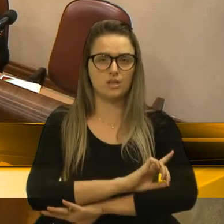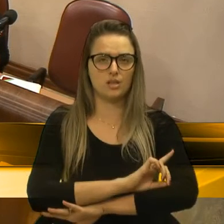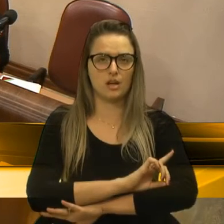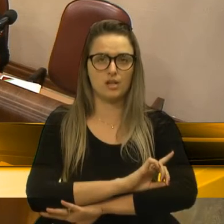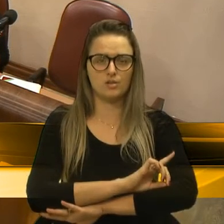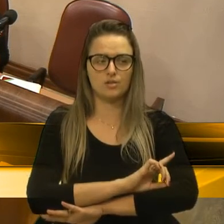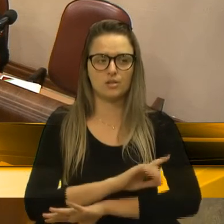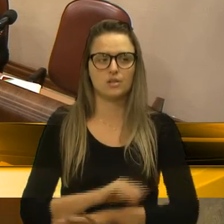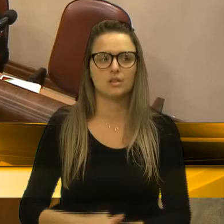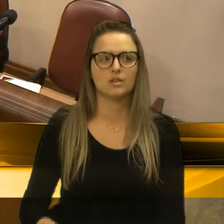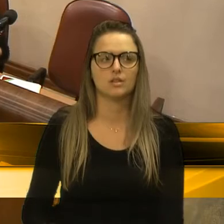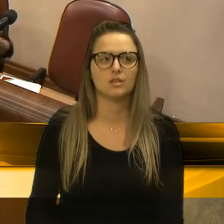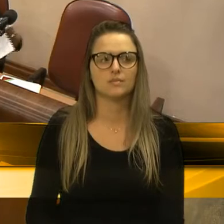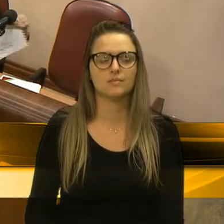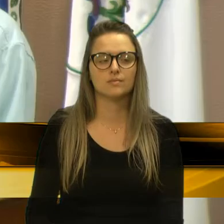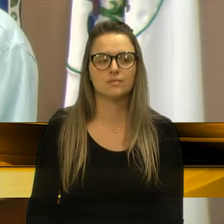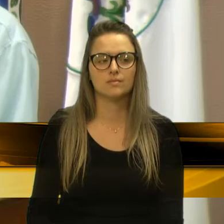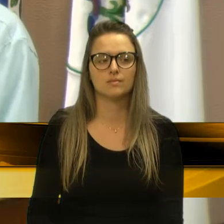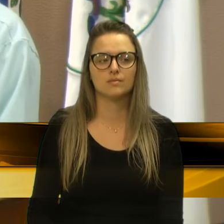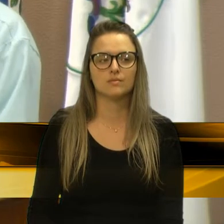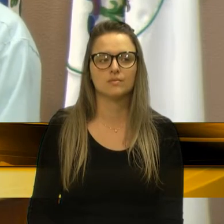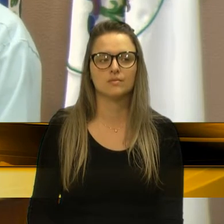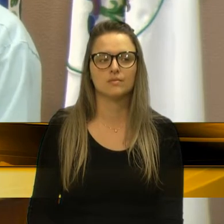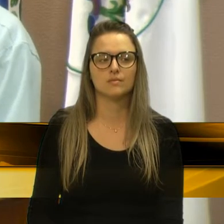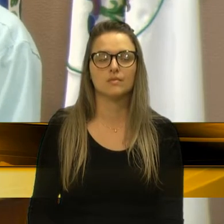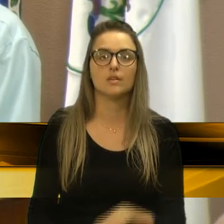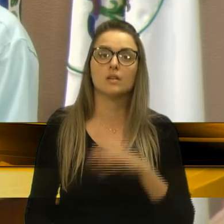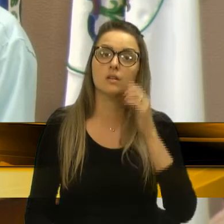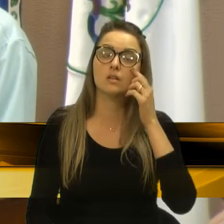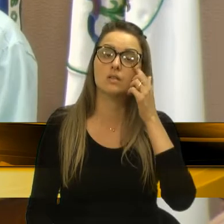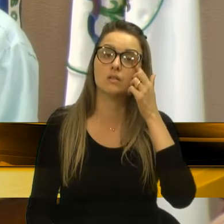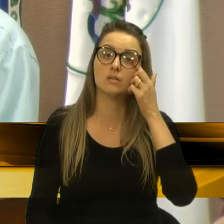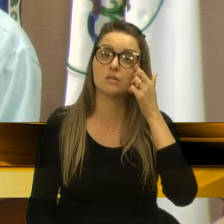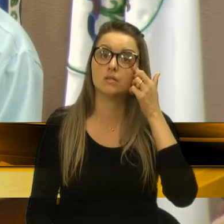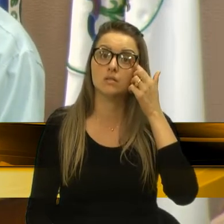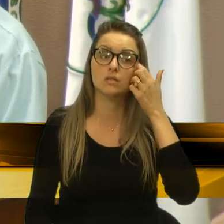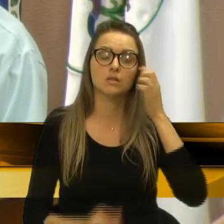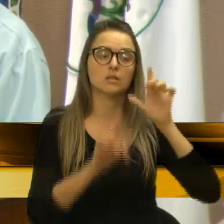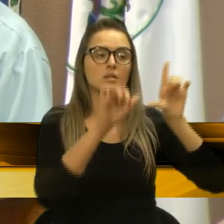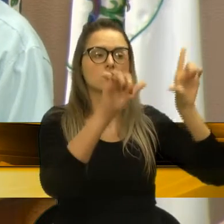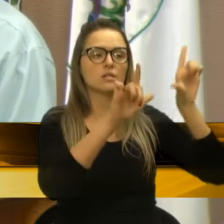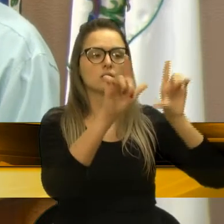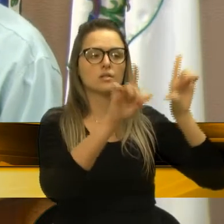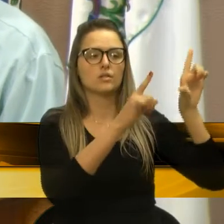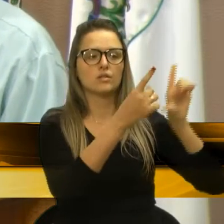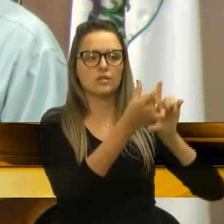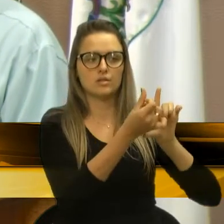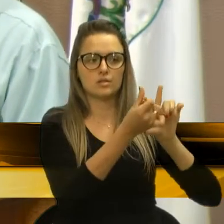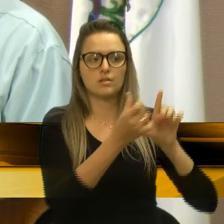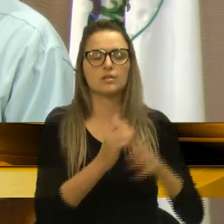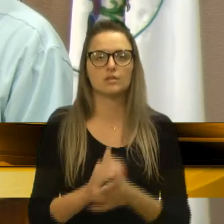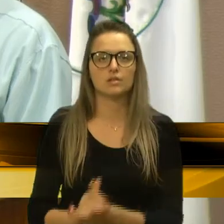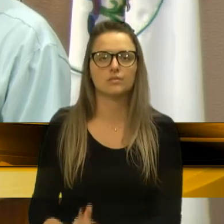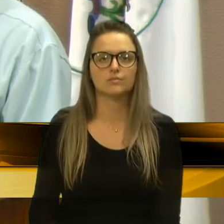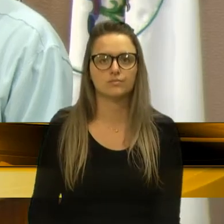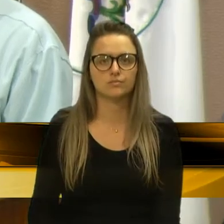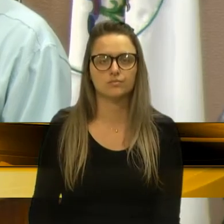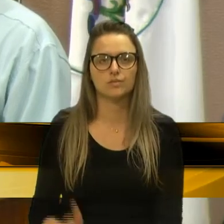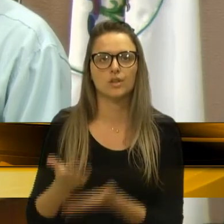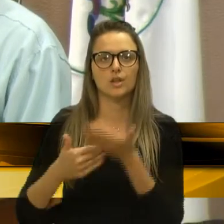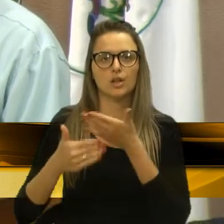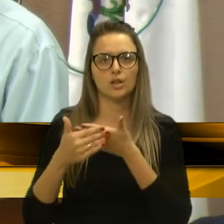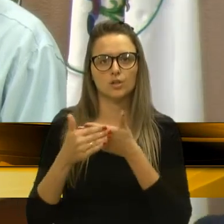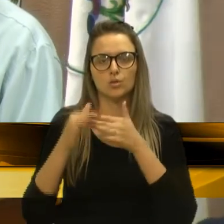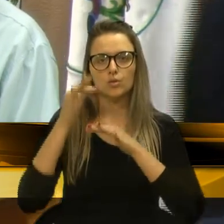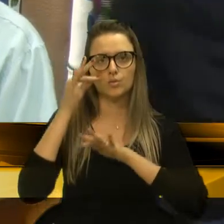cumprimentar a todos os que nos assiste pela tv câmara canal 16 ea todos que estão aqui no plenário